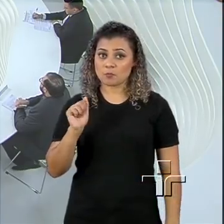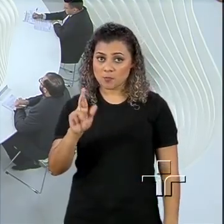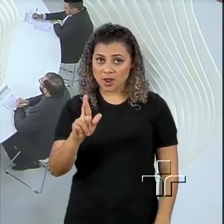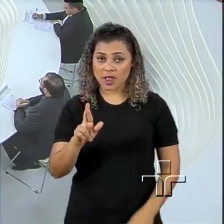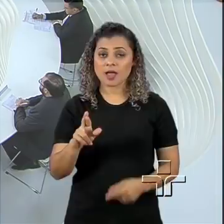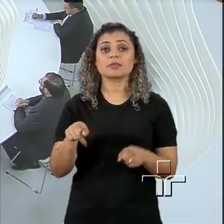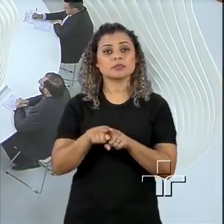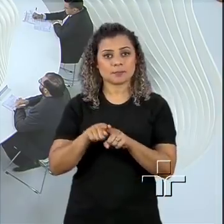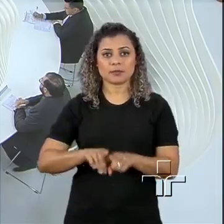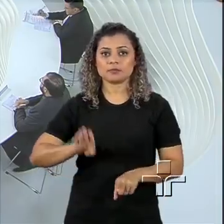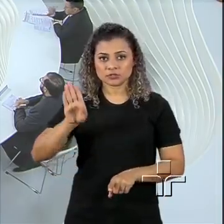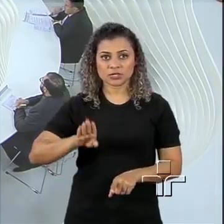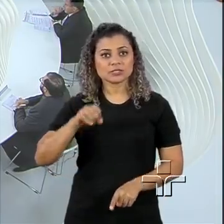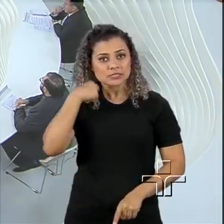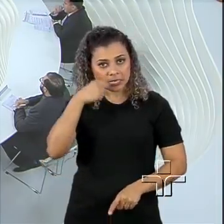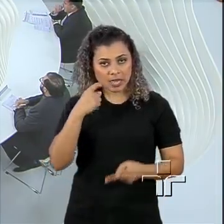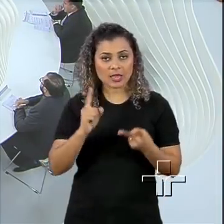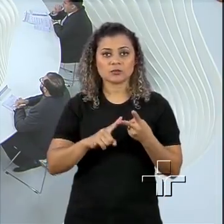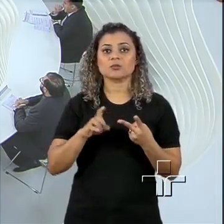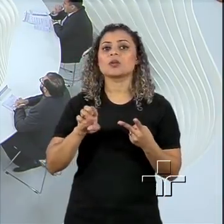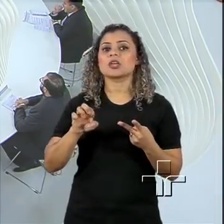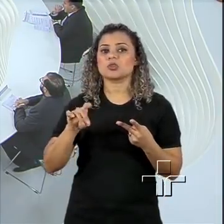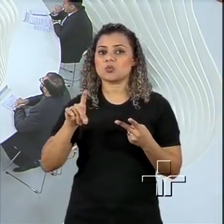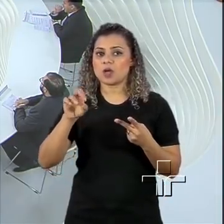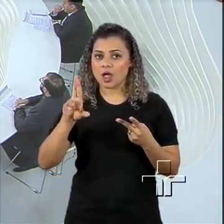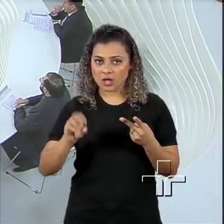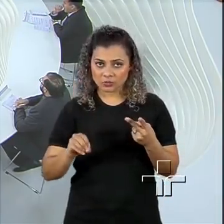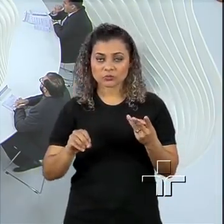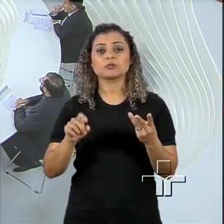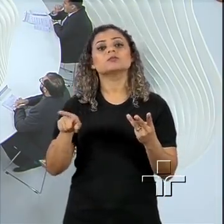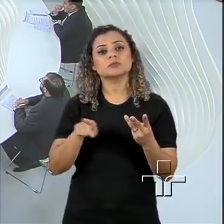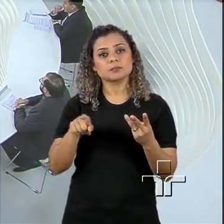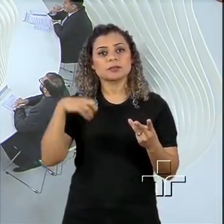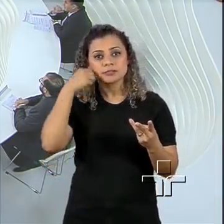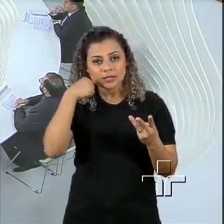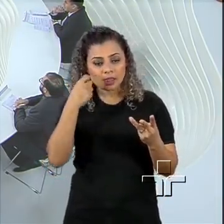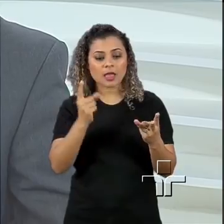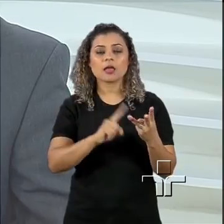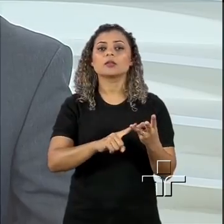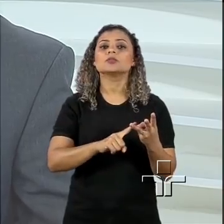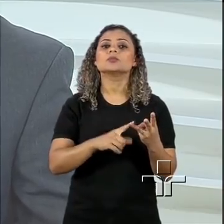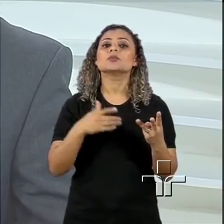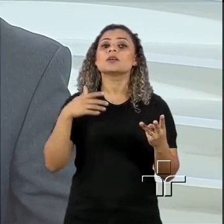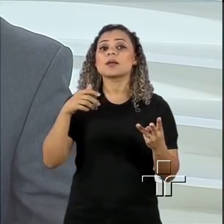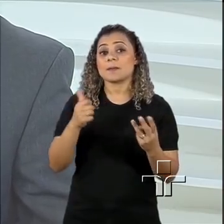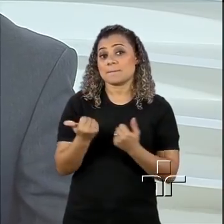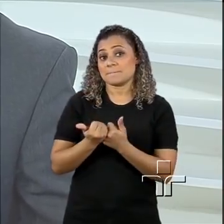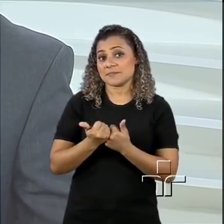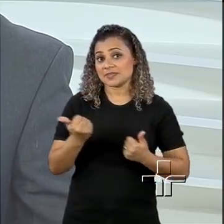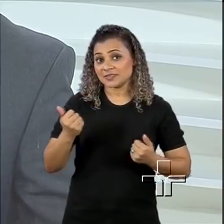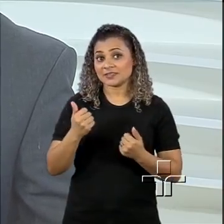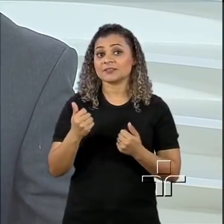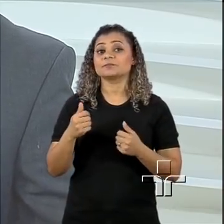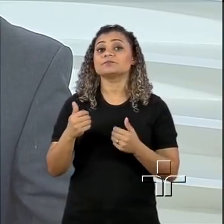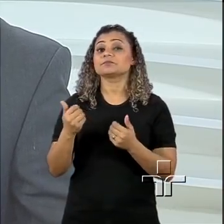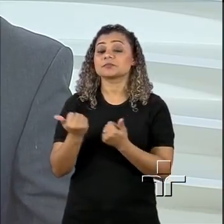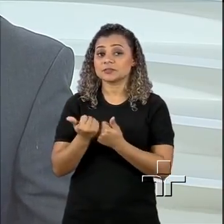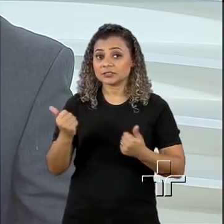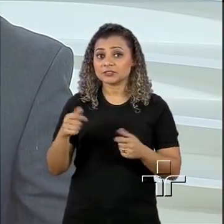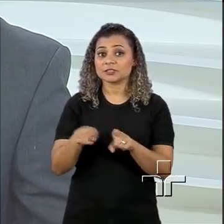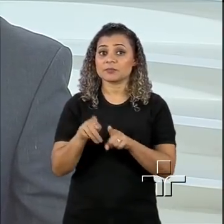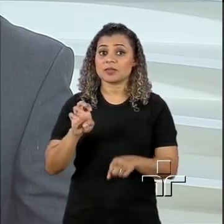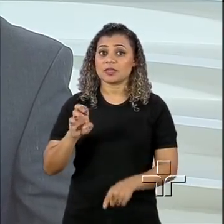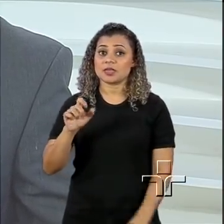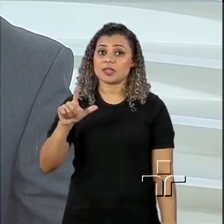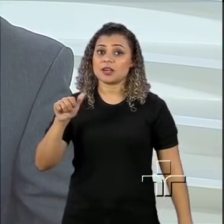é pré-candidato ao Senado, Eduardo Suplicy, também candidato ao Senado, nossa querida ministra Eleonora, foi ministra